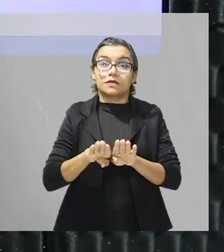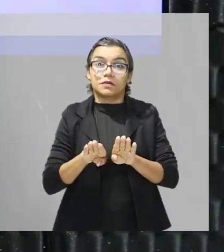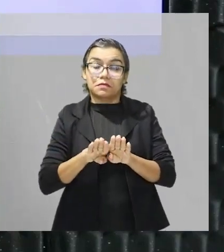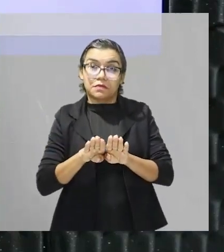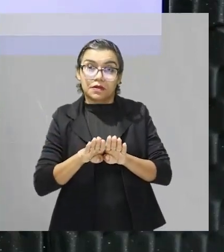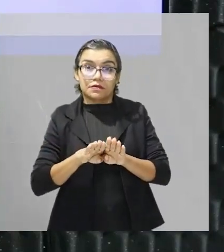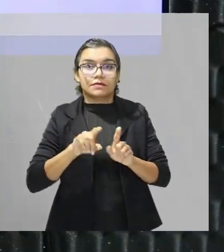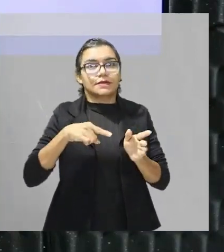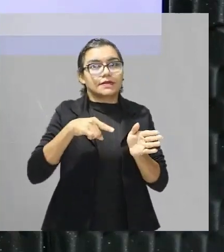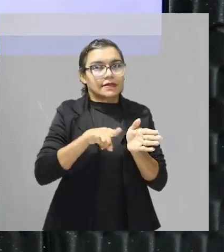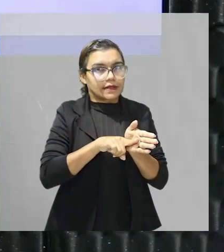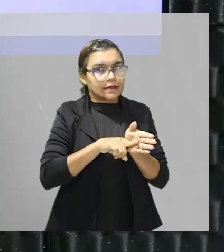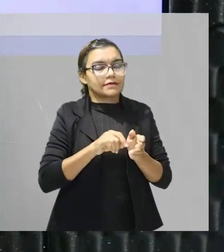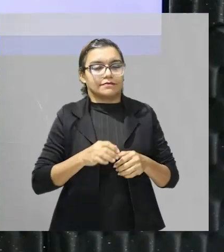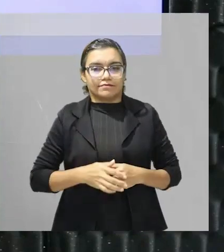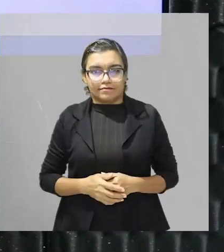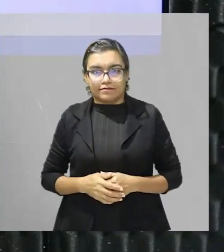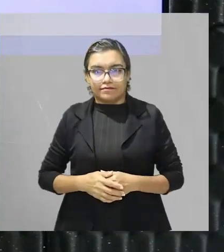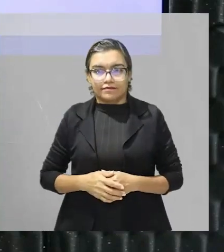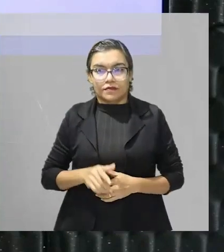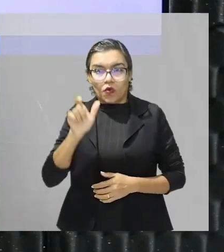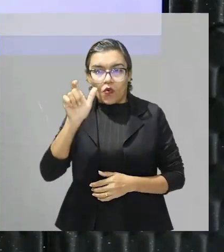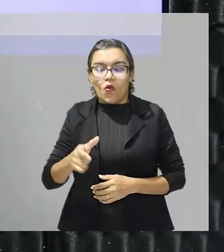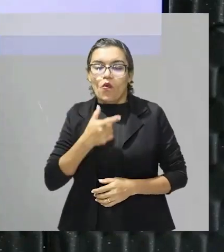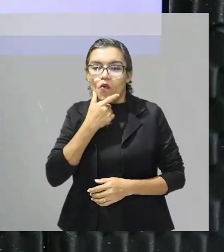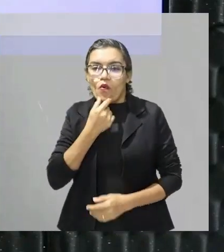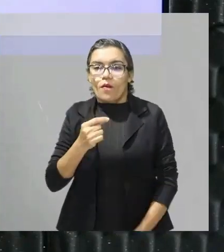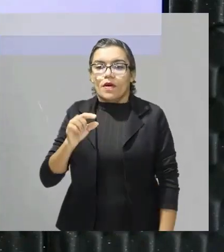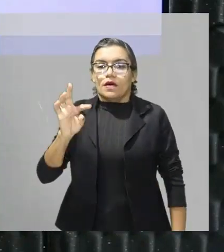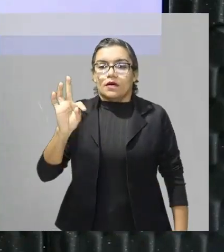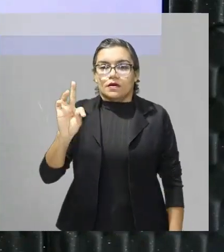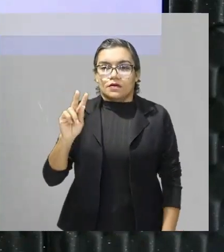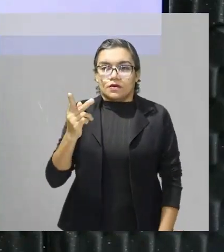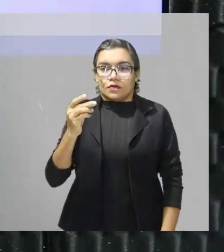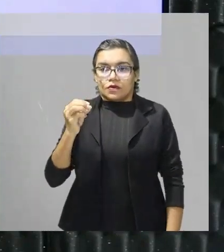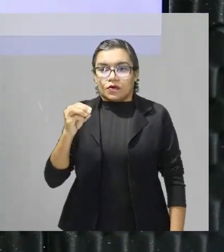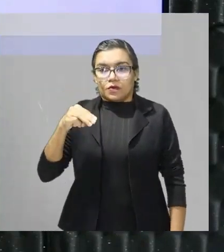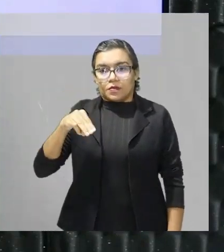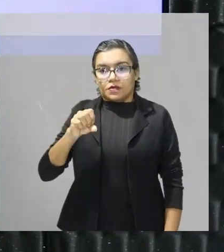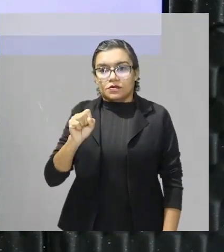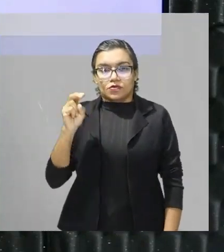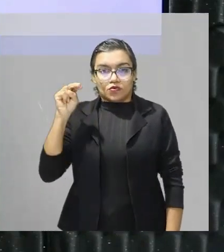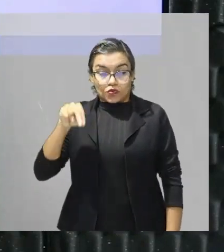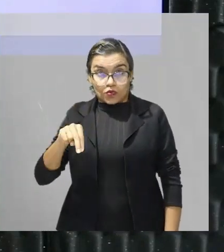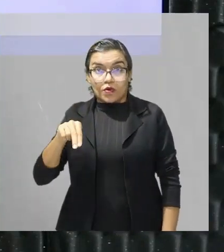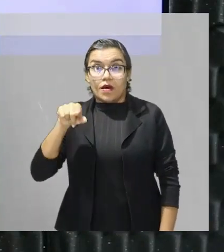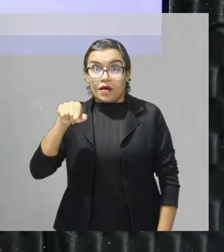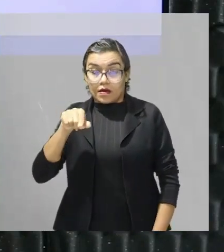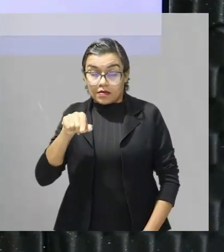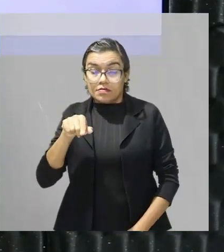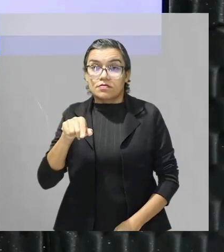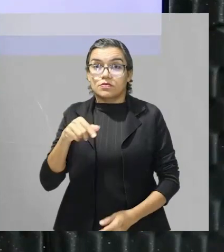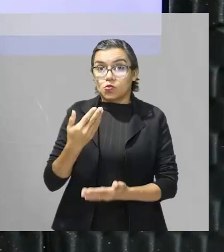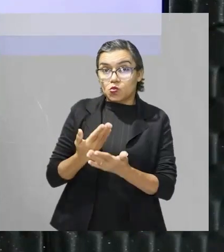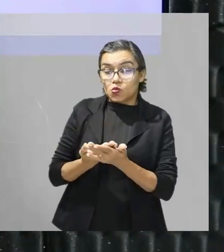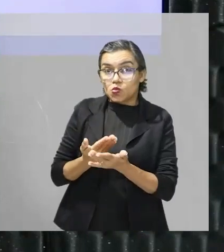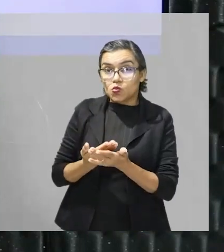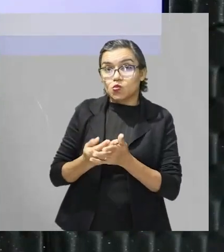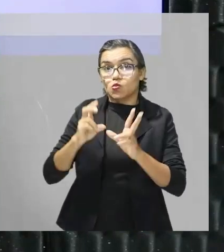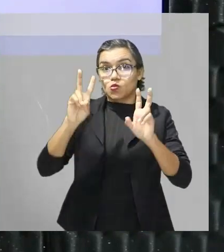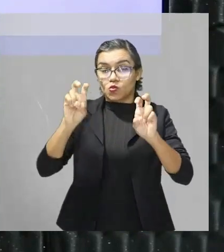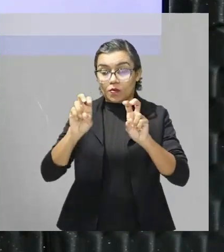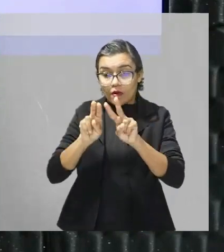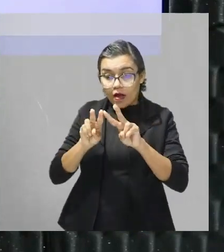Thomson é aquele que introduziu o caráter elétrico a matéria certo